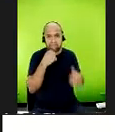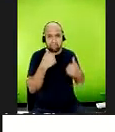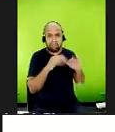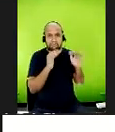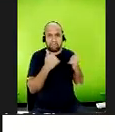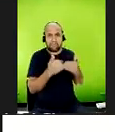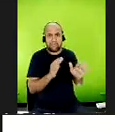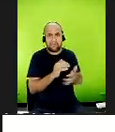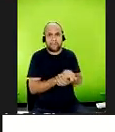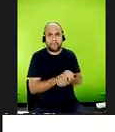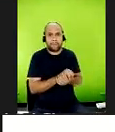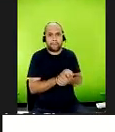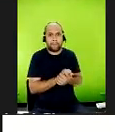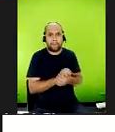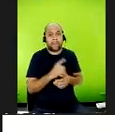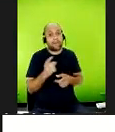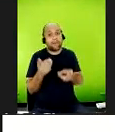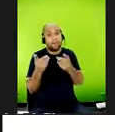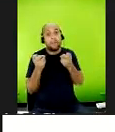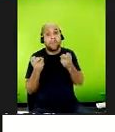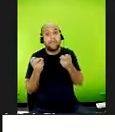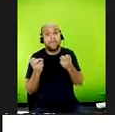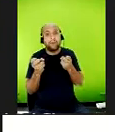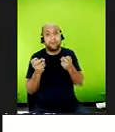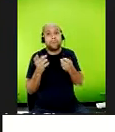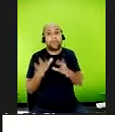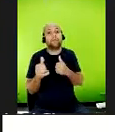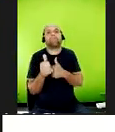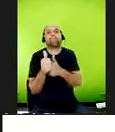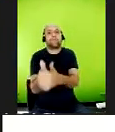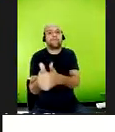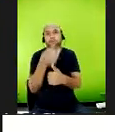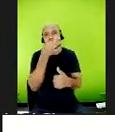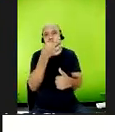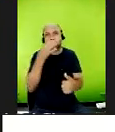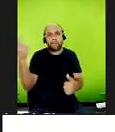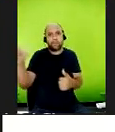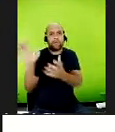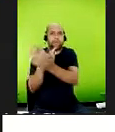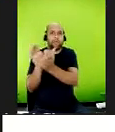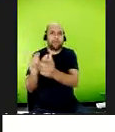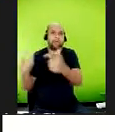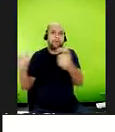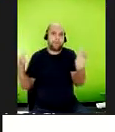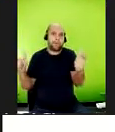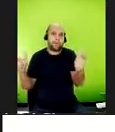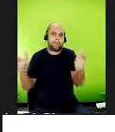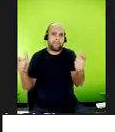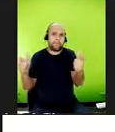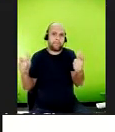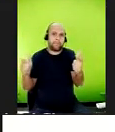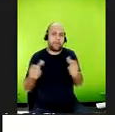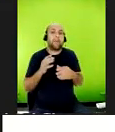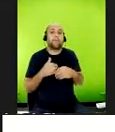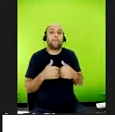você percebeu mas você resolver você seguiu a opinião da grande maioria isso para começar é esse Universo